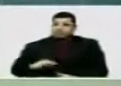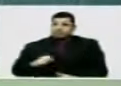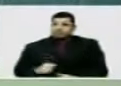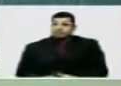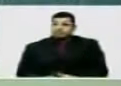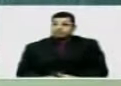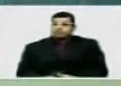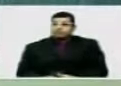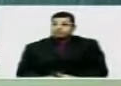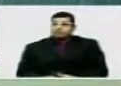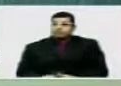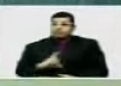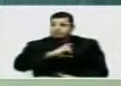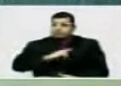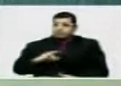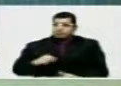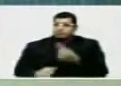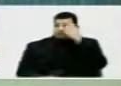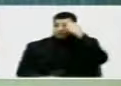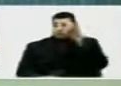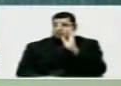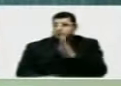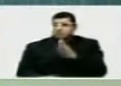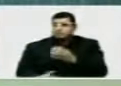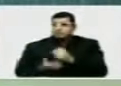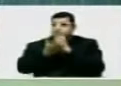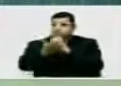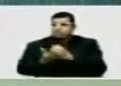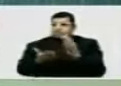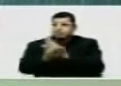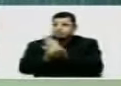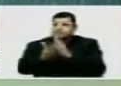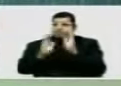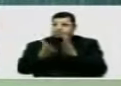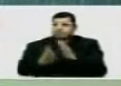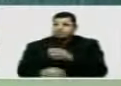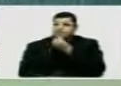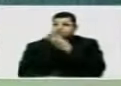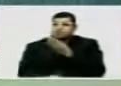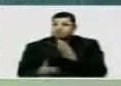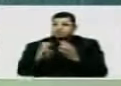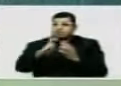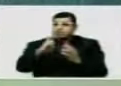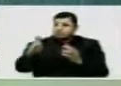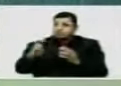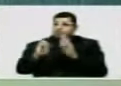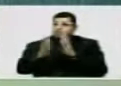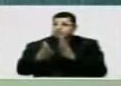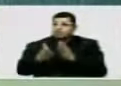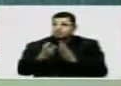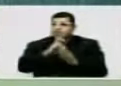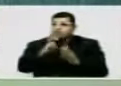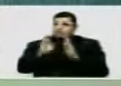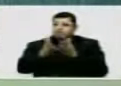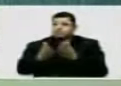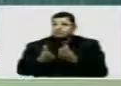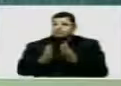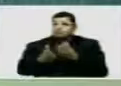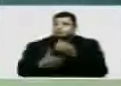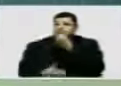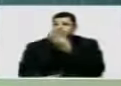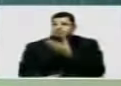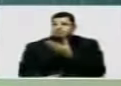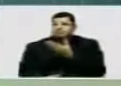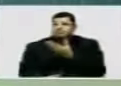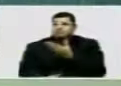Castro. Deputada Vera, eu acho que o apoio dividiu o tempo, né? Dividiu 5 e 5,